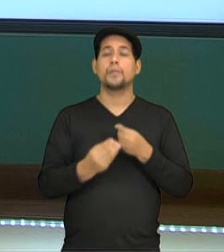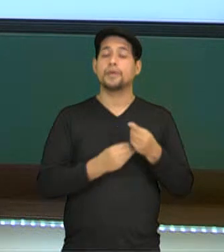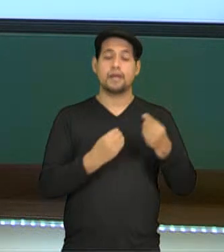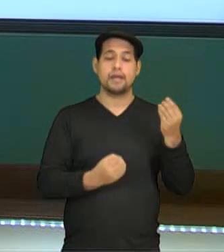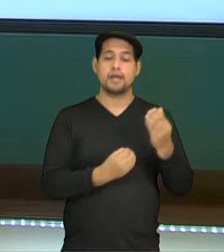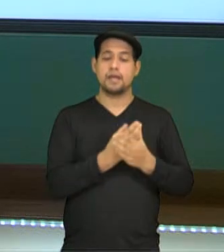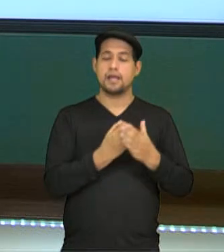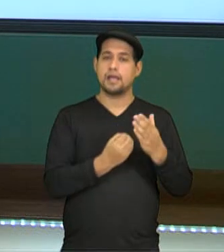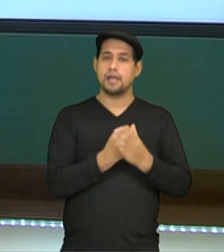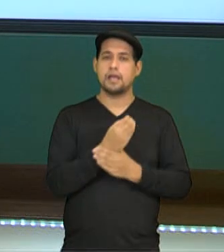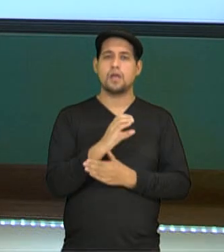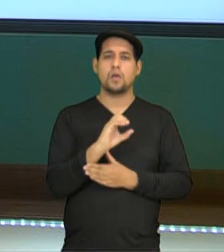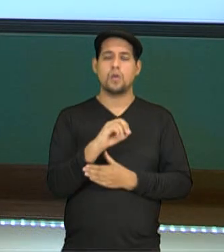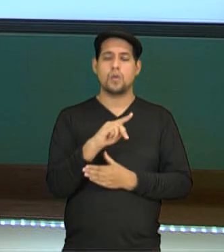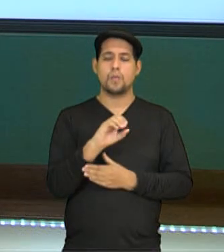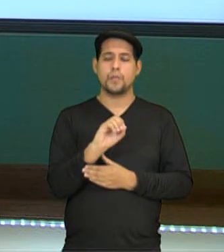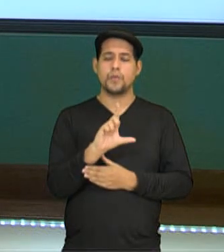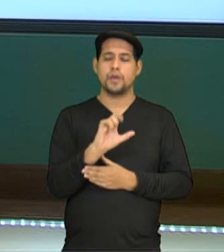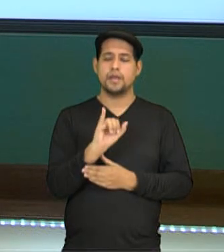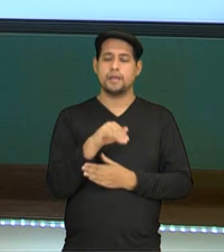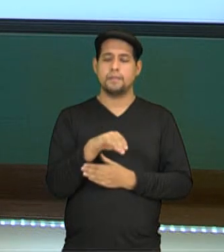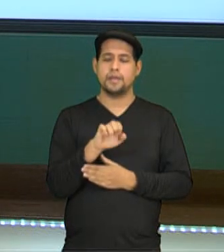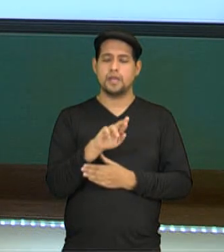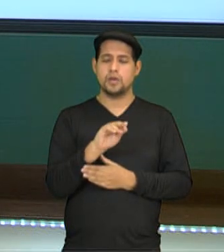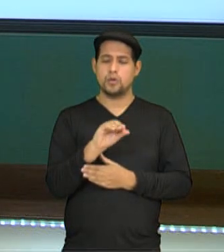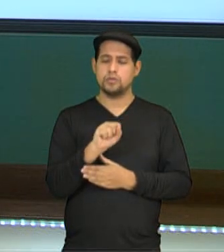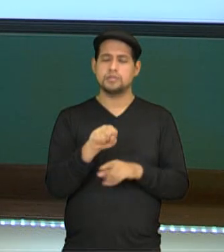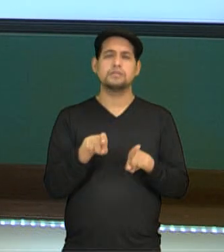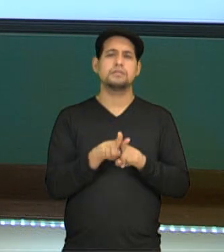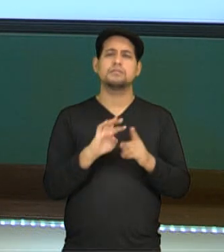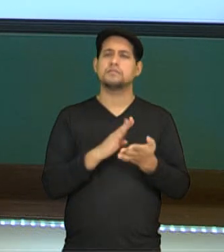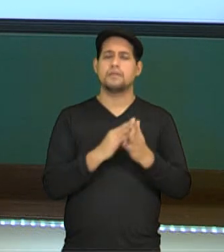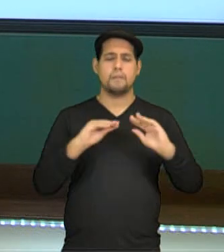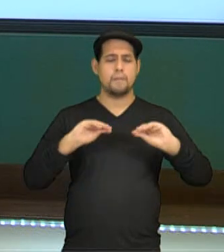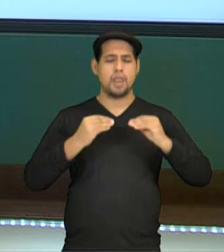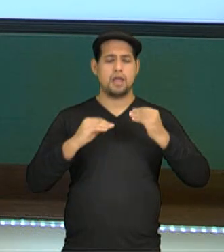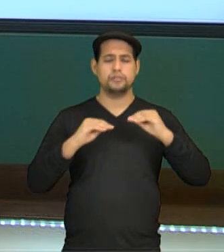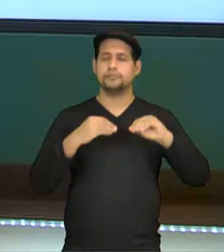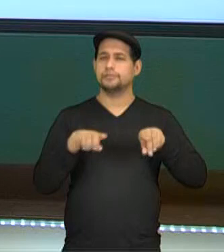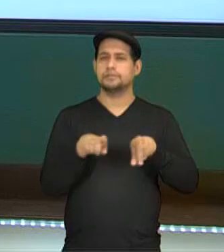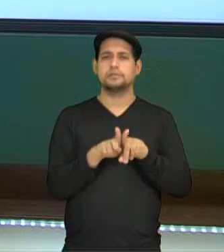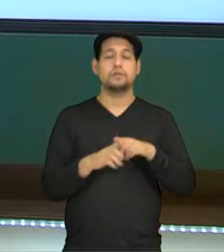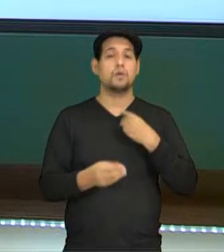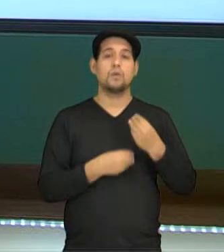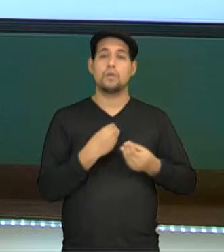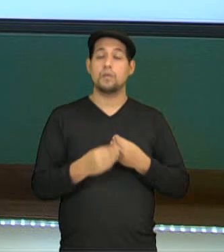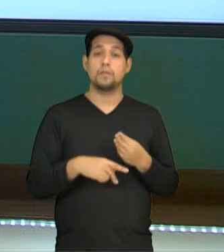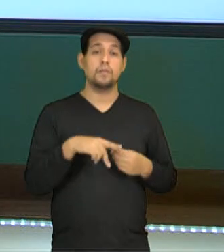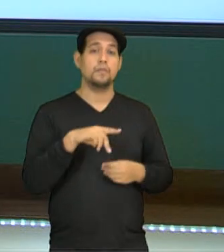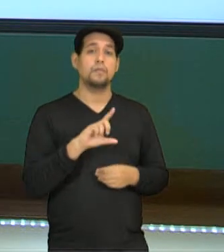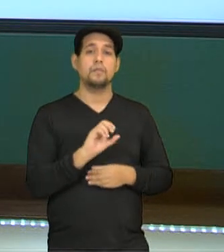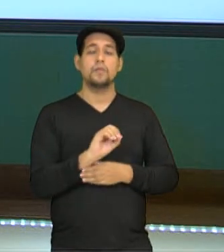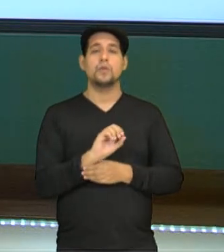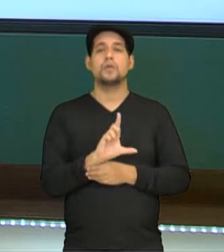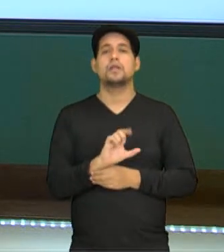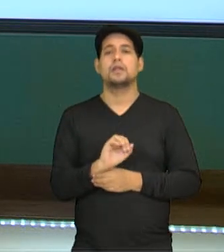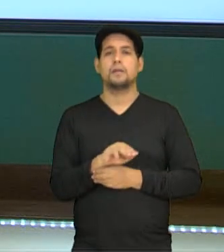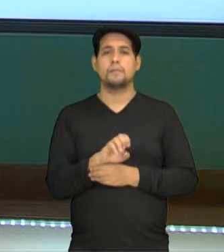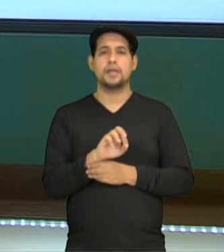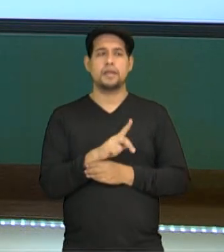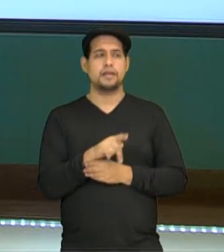de copolímeros, que é um tipo especial de plástico obtido do mecanismo de polimeração